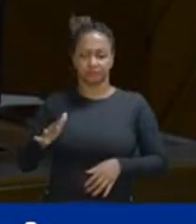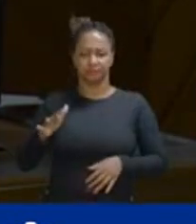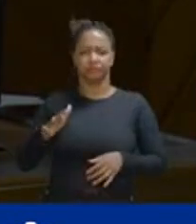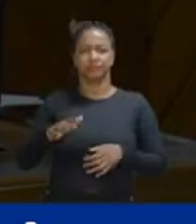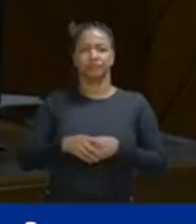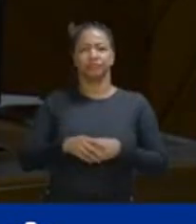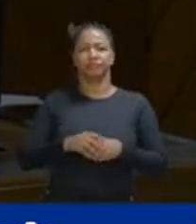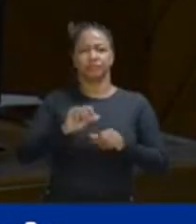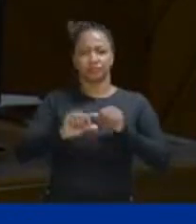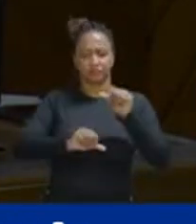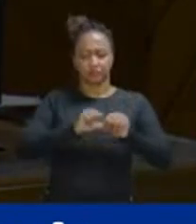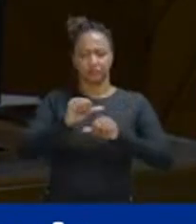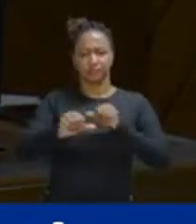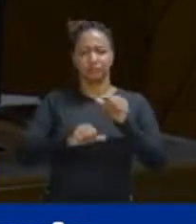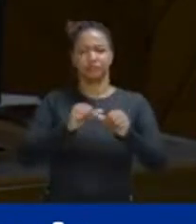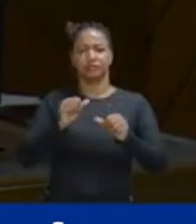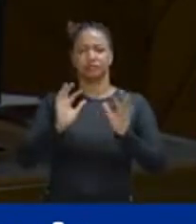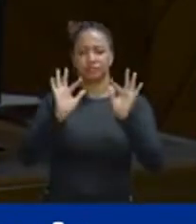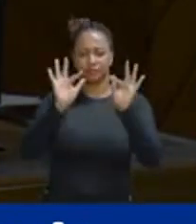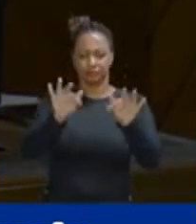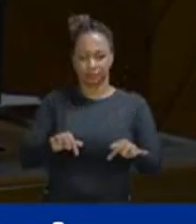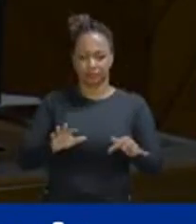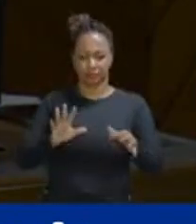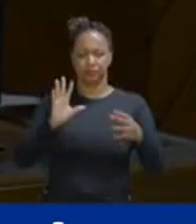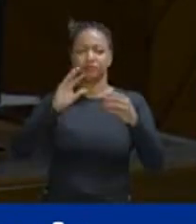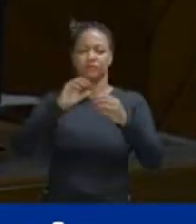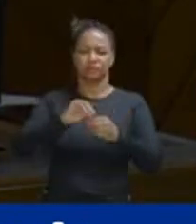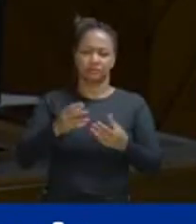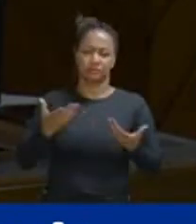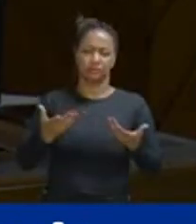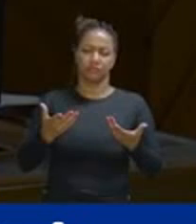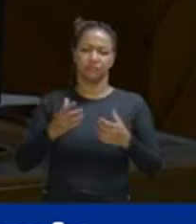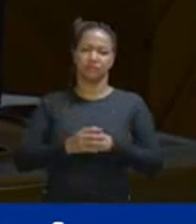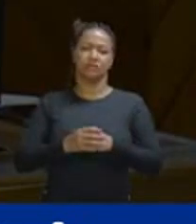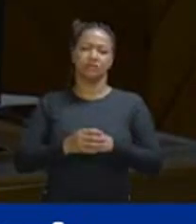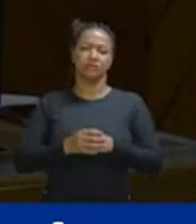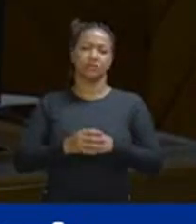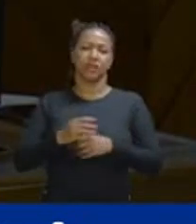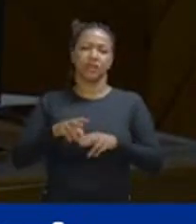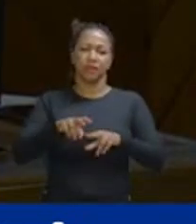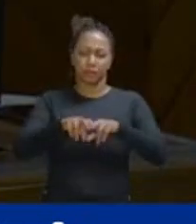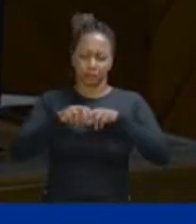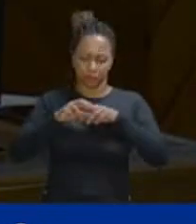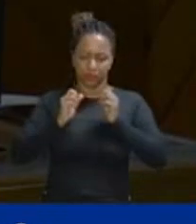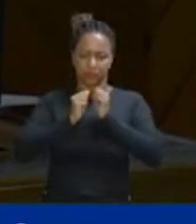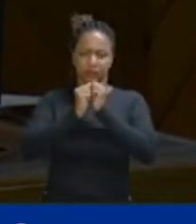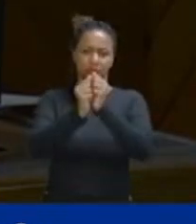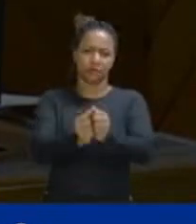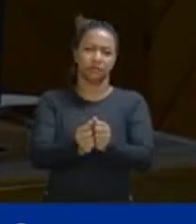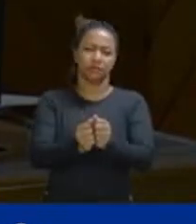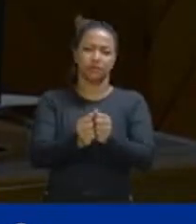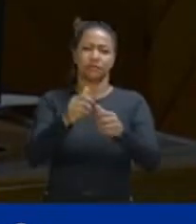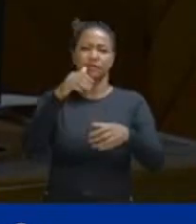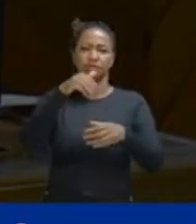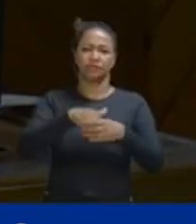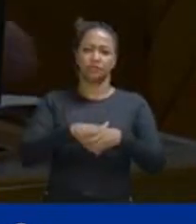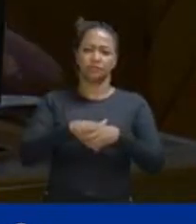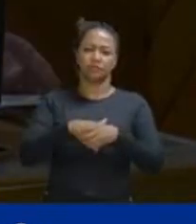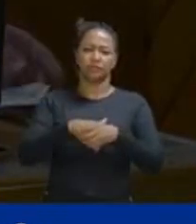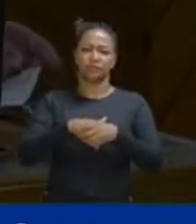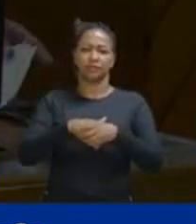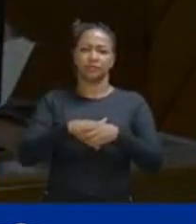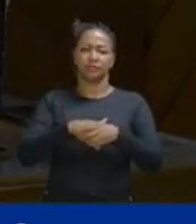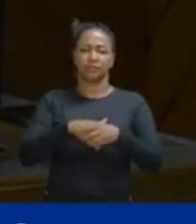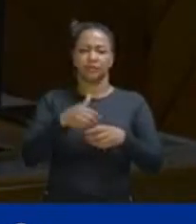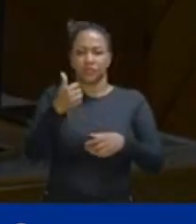infringente da mudança da conclusão do julgado. E por tais razões, então, eu acompanho e, como disse, em voto de 11